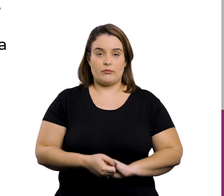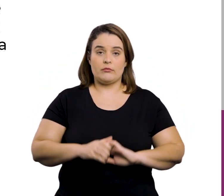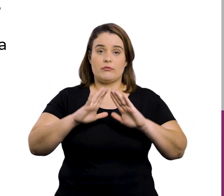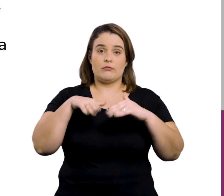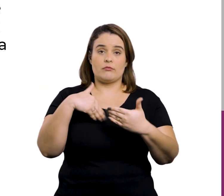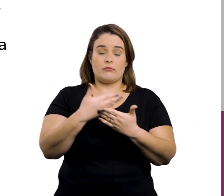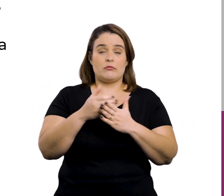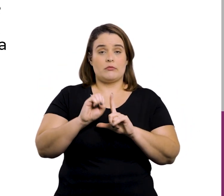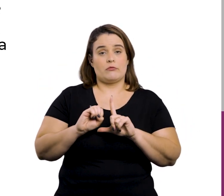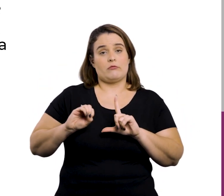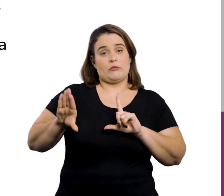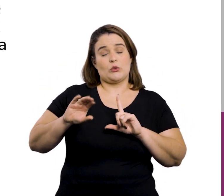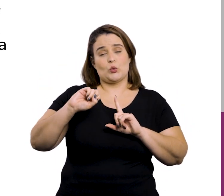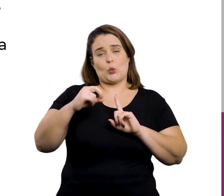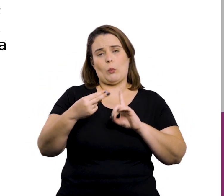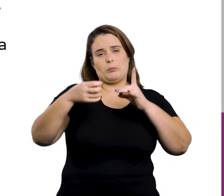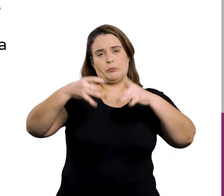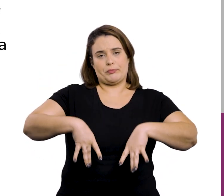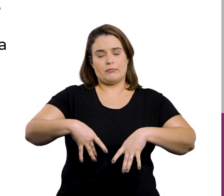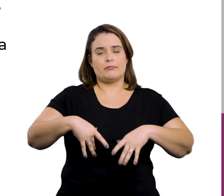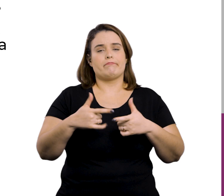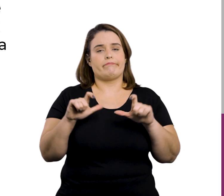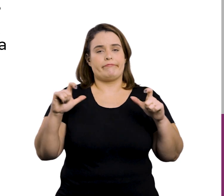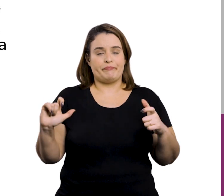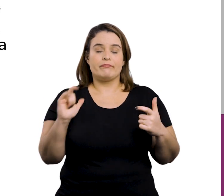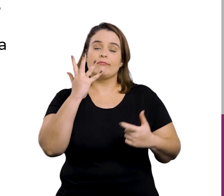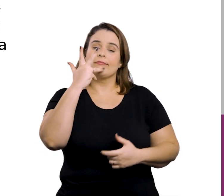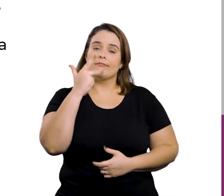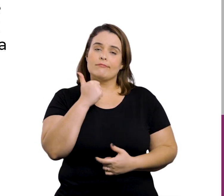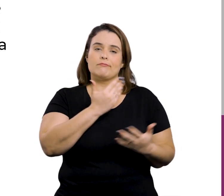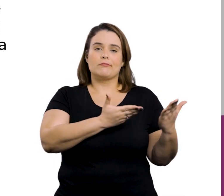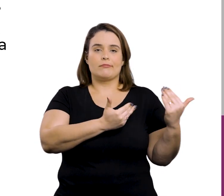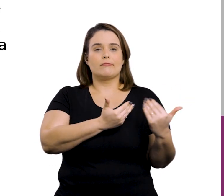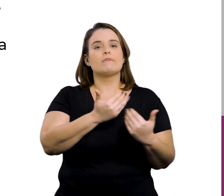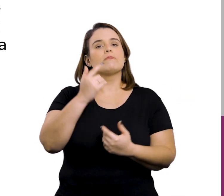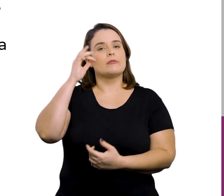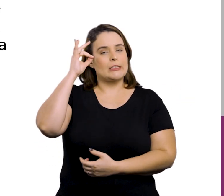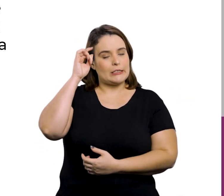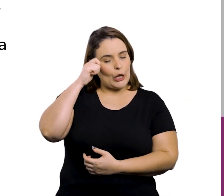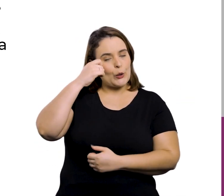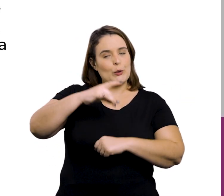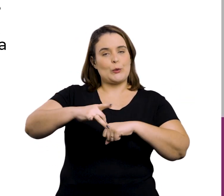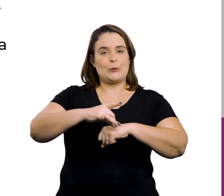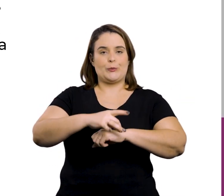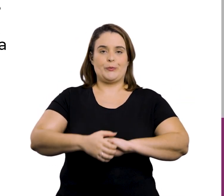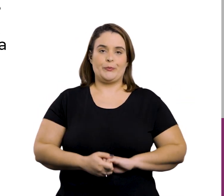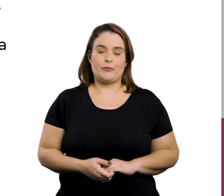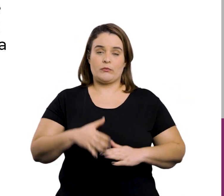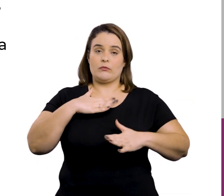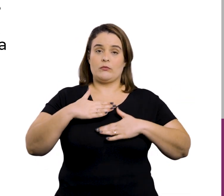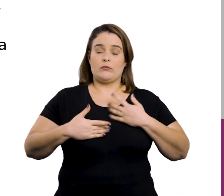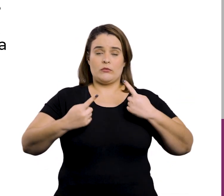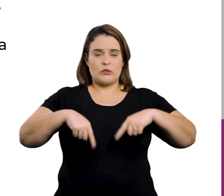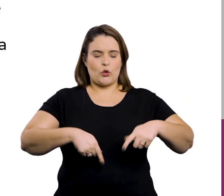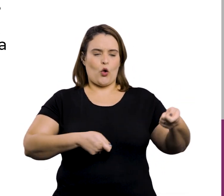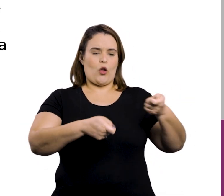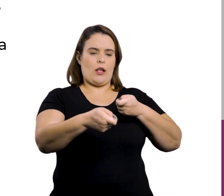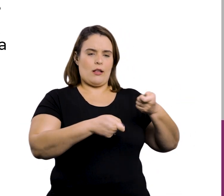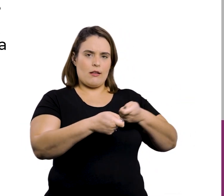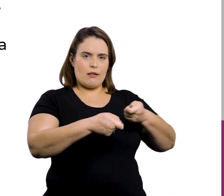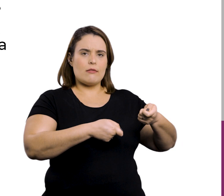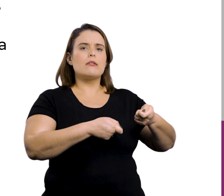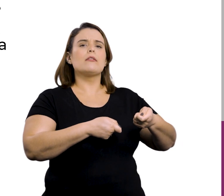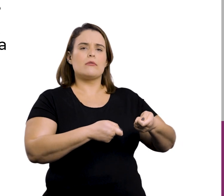didáticos, abandono e evasão escolar, em sua maioria, de crianças e adolescentes negros, controle